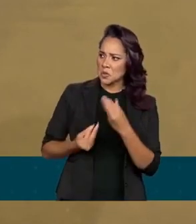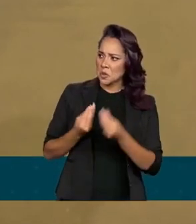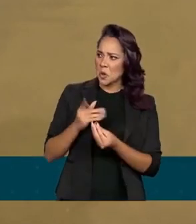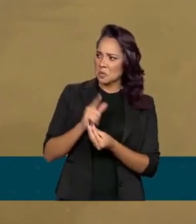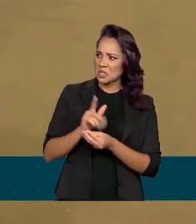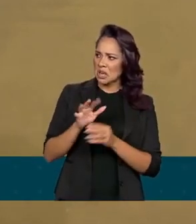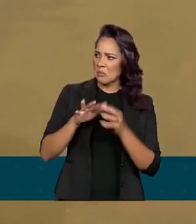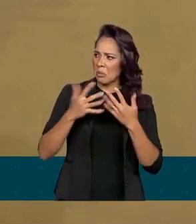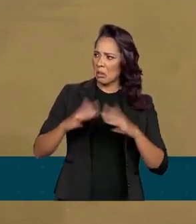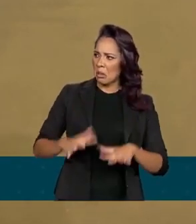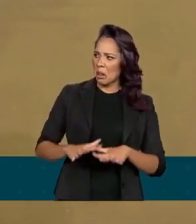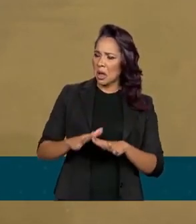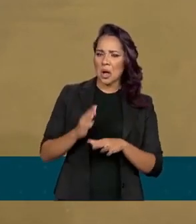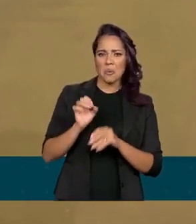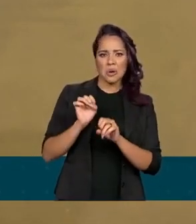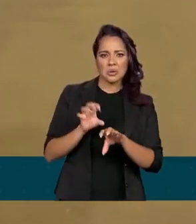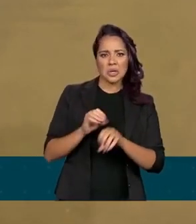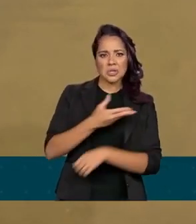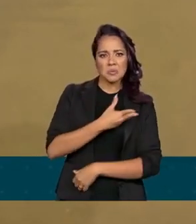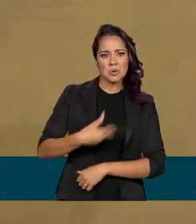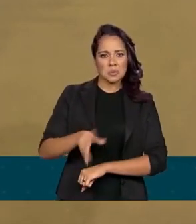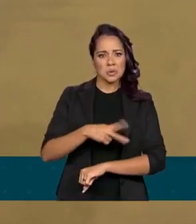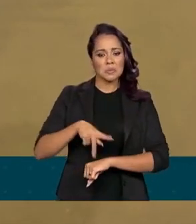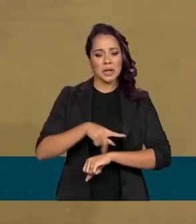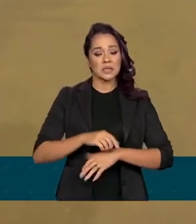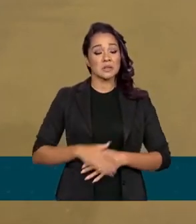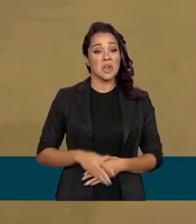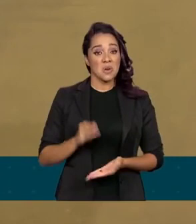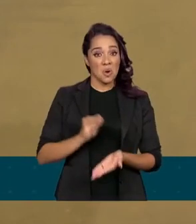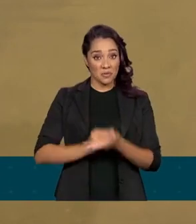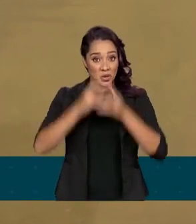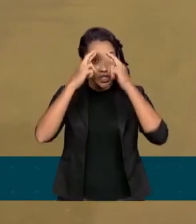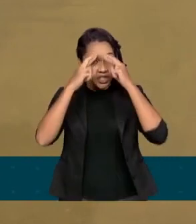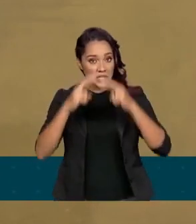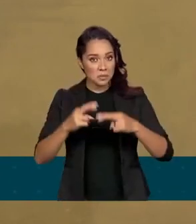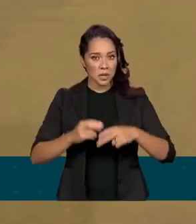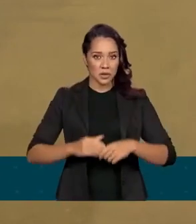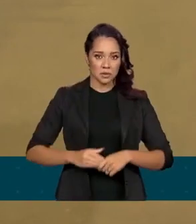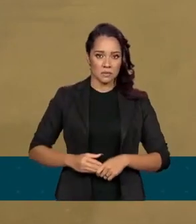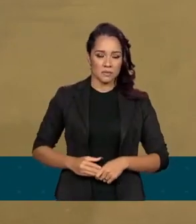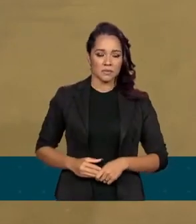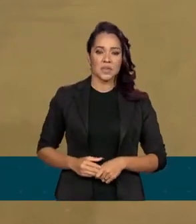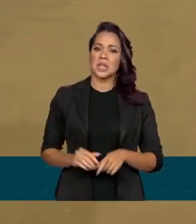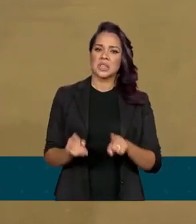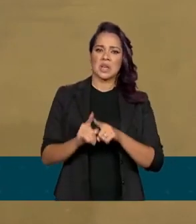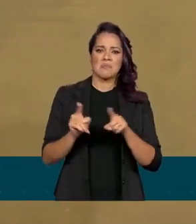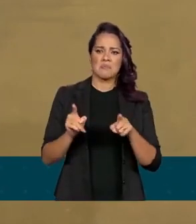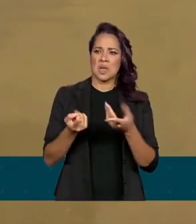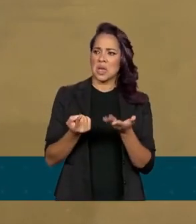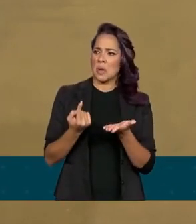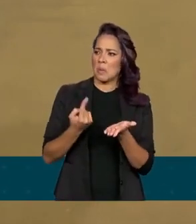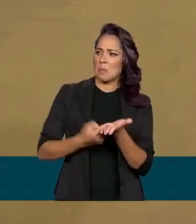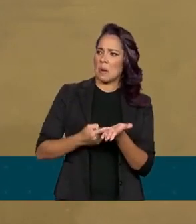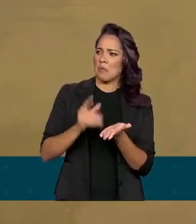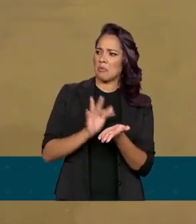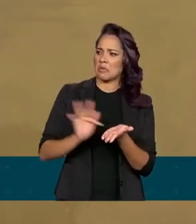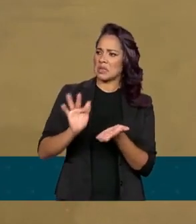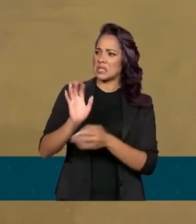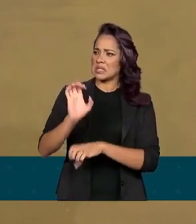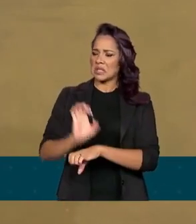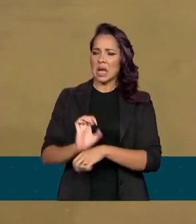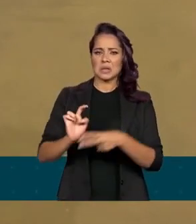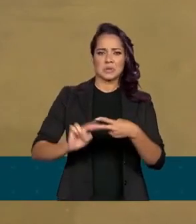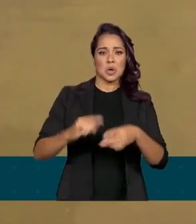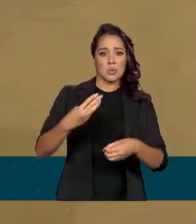fizeram com a educação pública nesse país, com o desrespeito com a quebra do pacto federativo entre